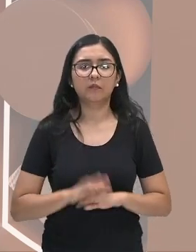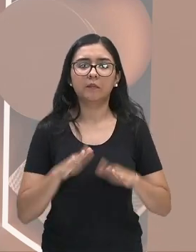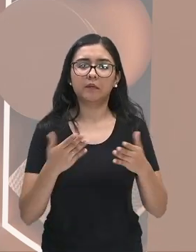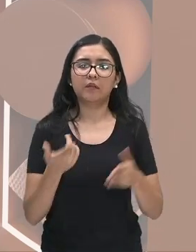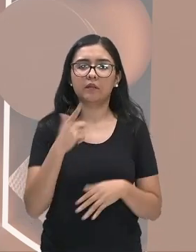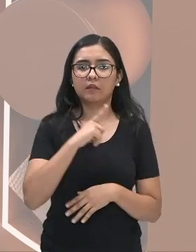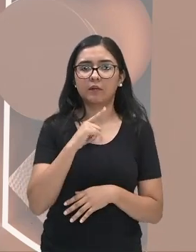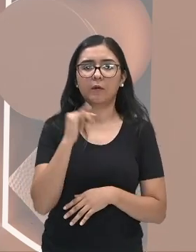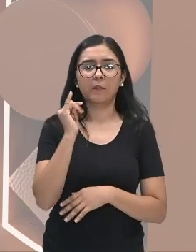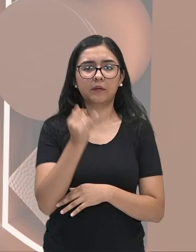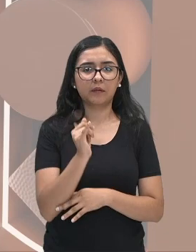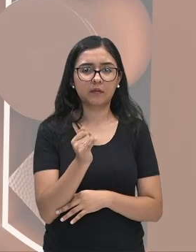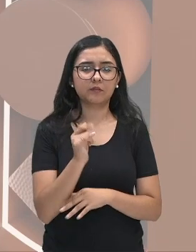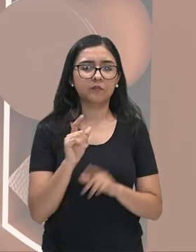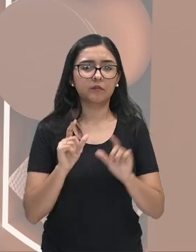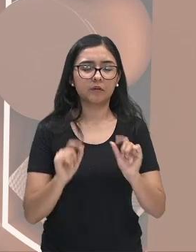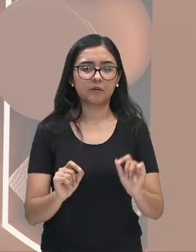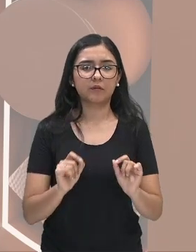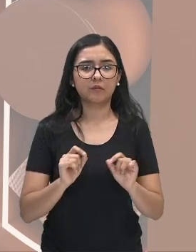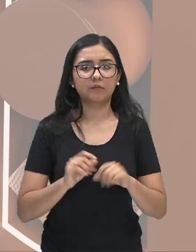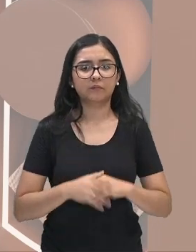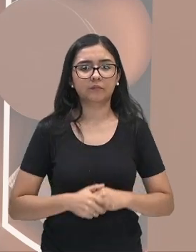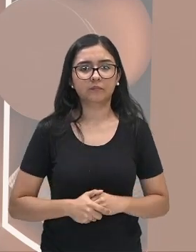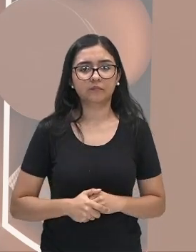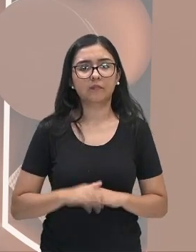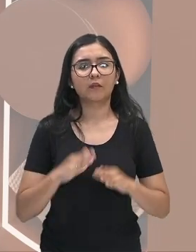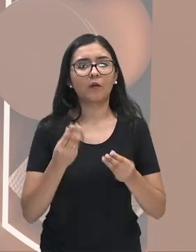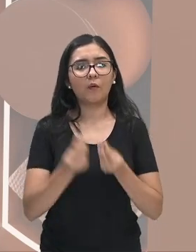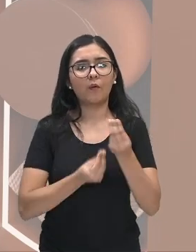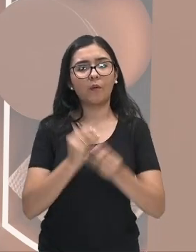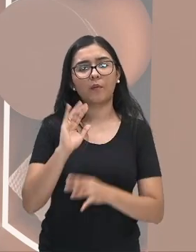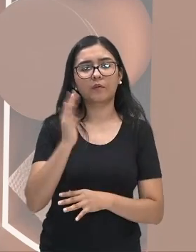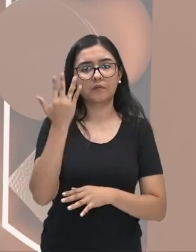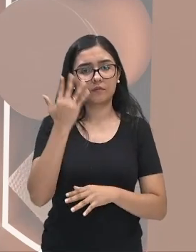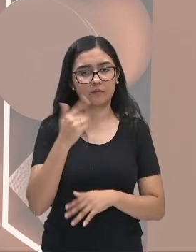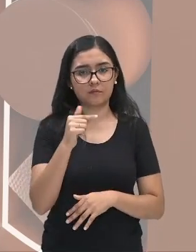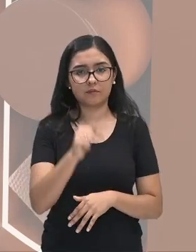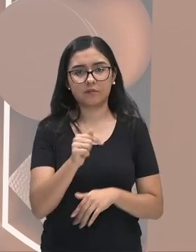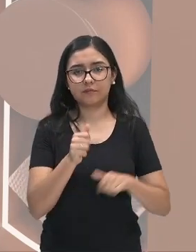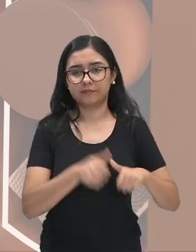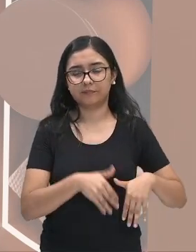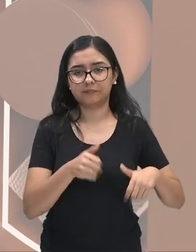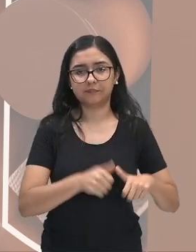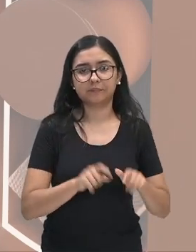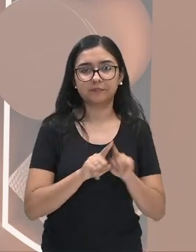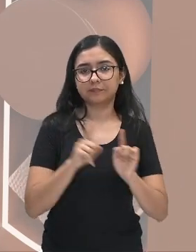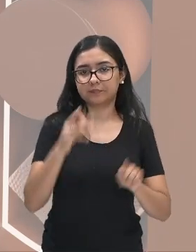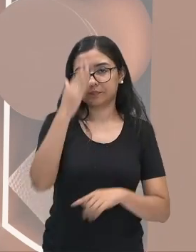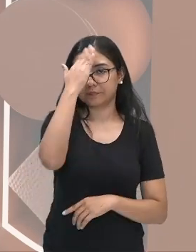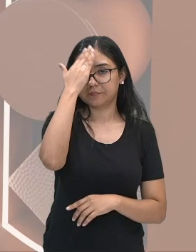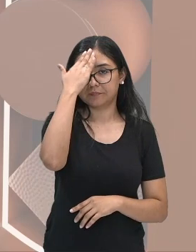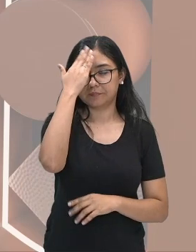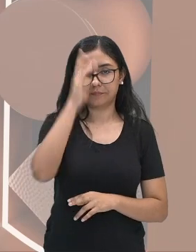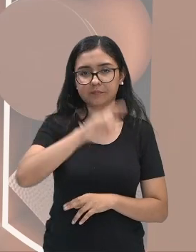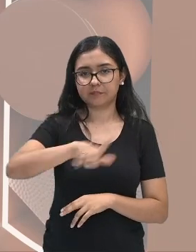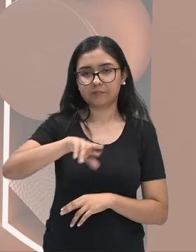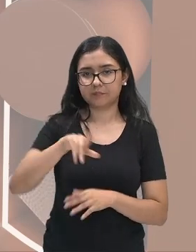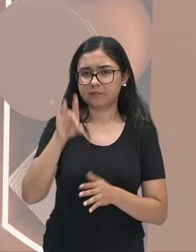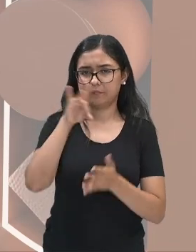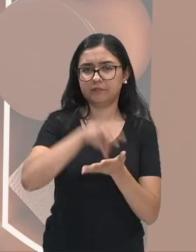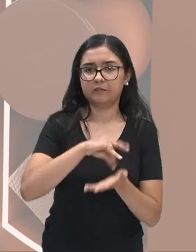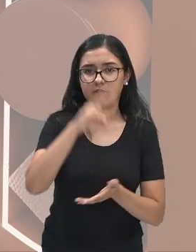narrativa de que assim se deu o 7 de setembro. Então, mas a gente sabe que não é a verdadeira